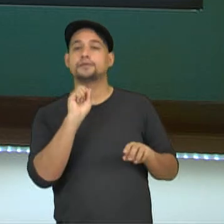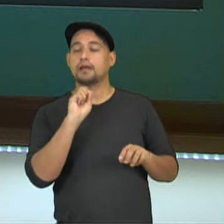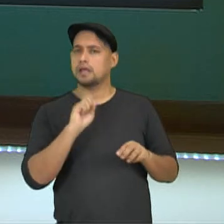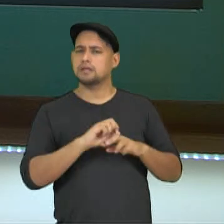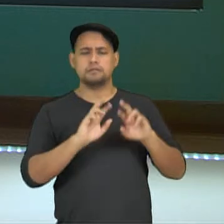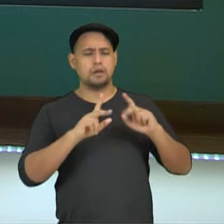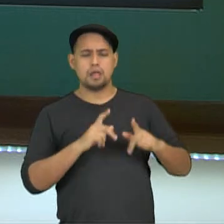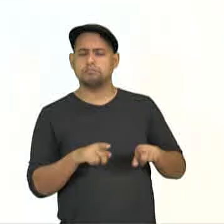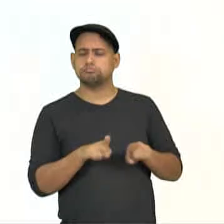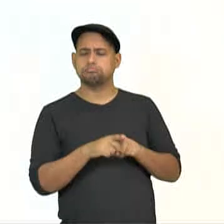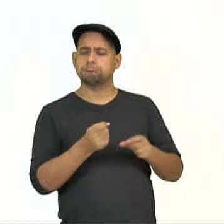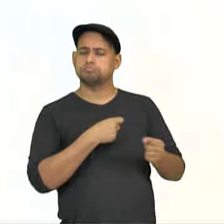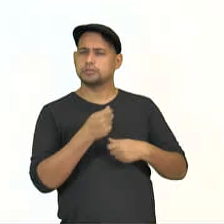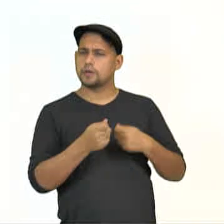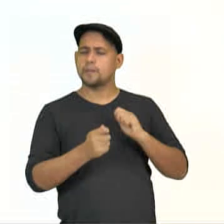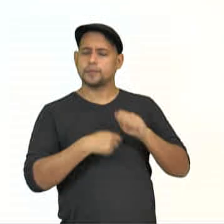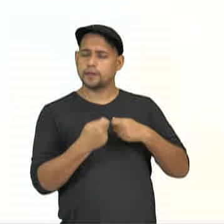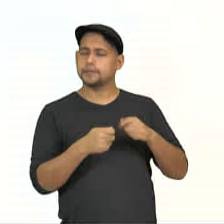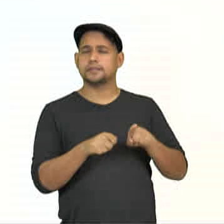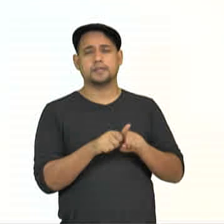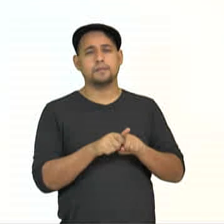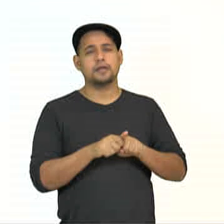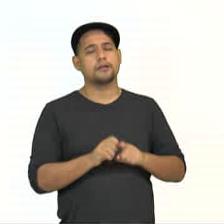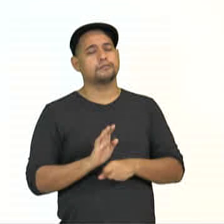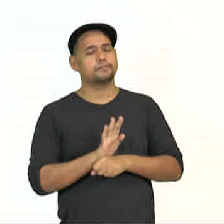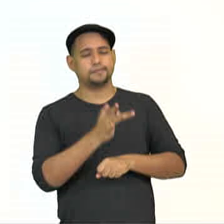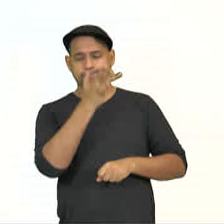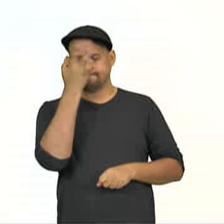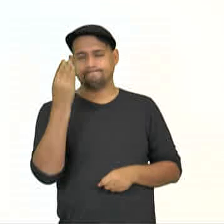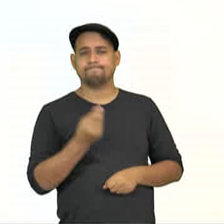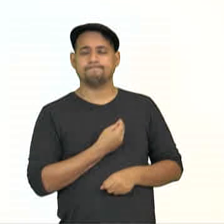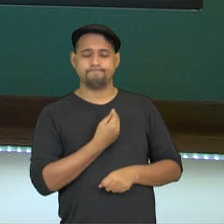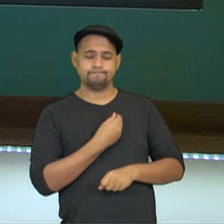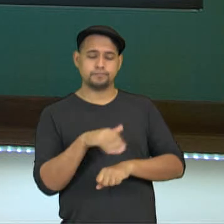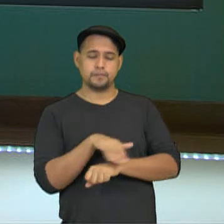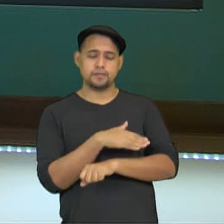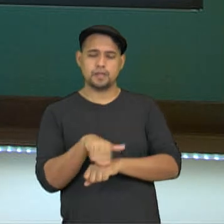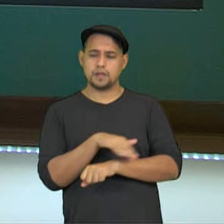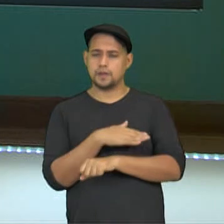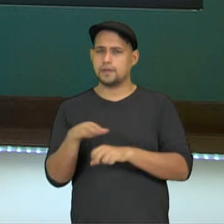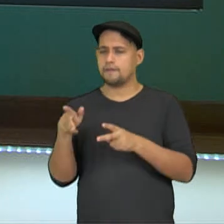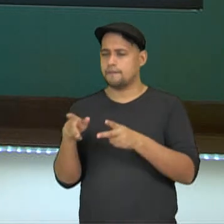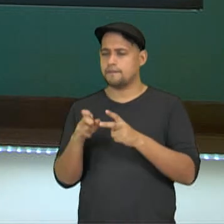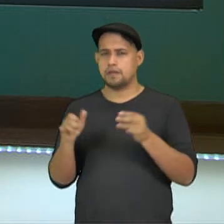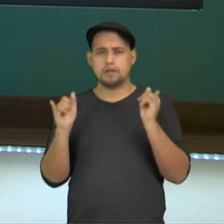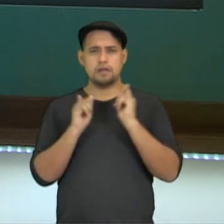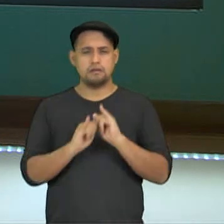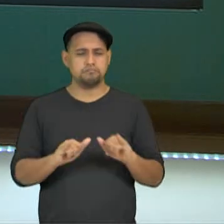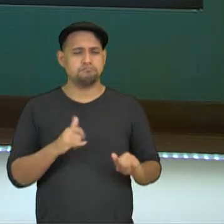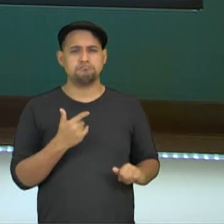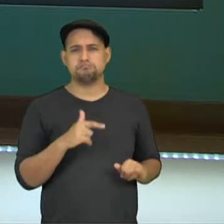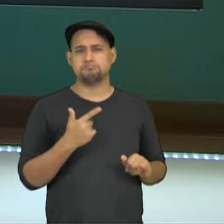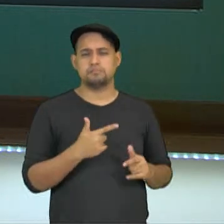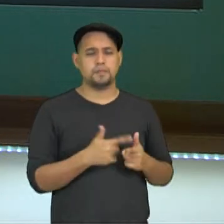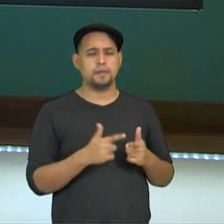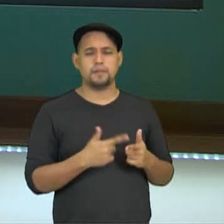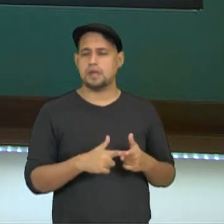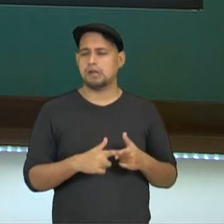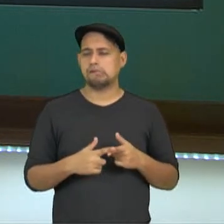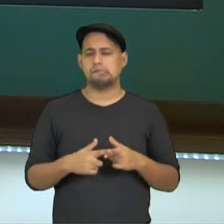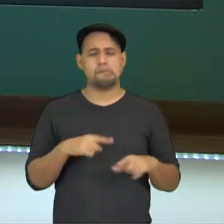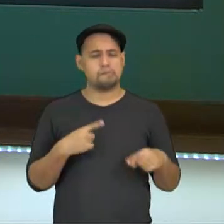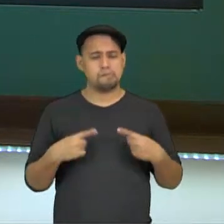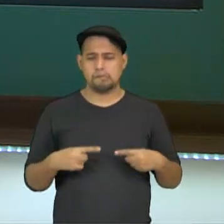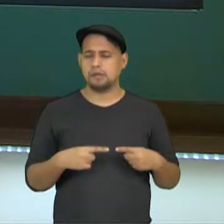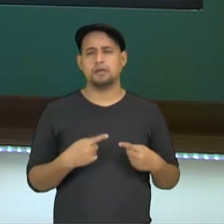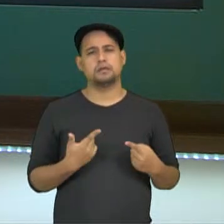próprio negócio e ainda matar a fome de quem vive nas ruas. Veja que aqui na notícia ele não vem com uma problemática, com uma discussão,